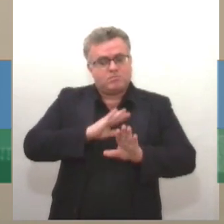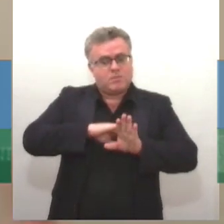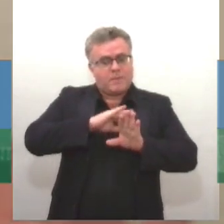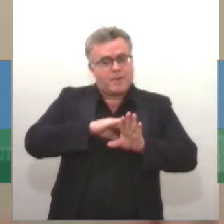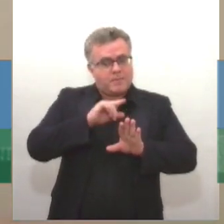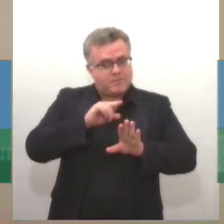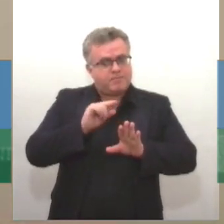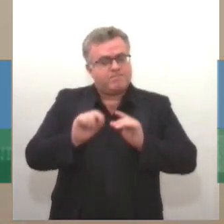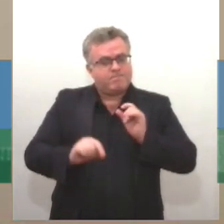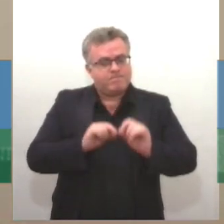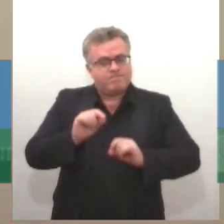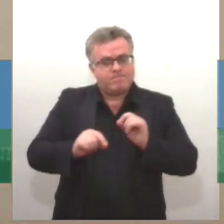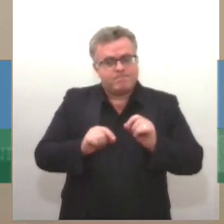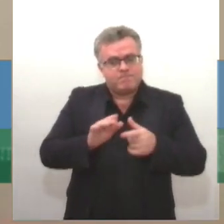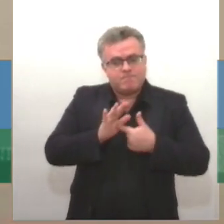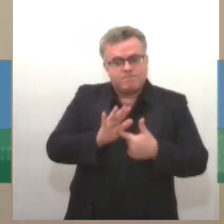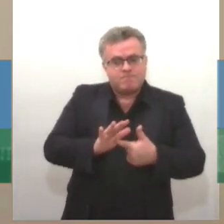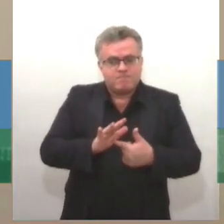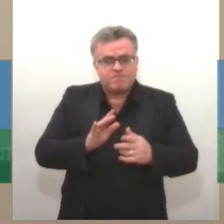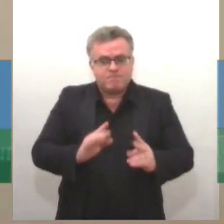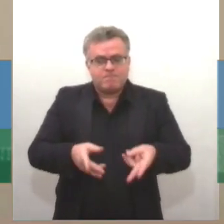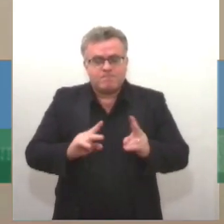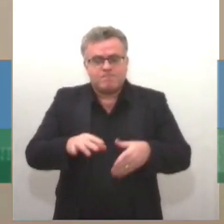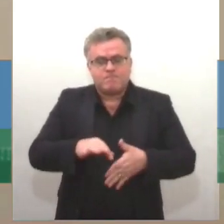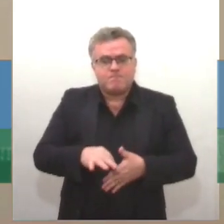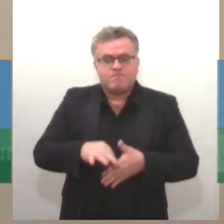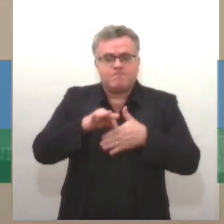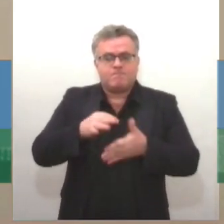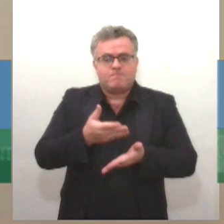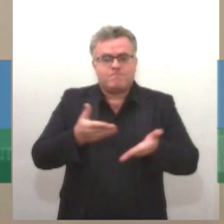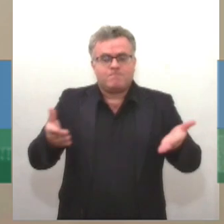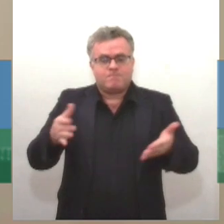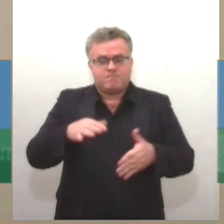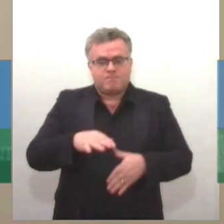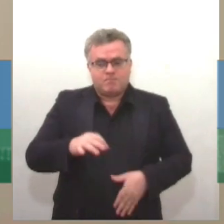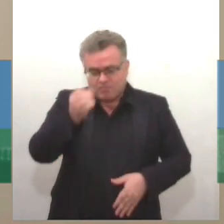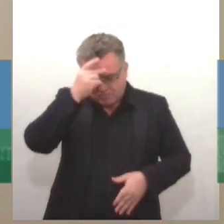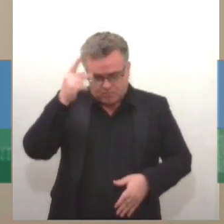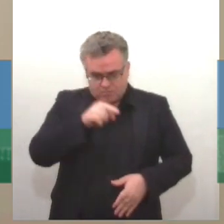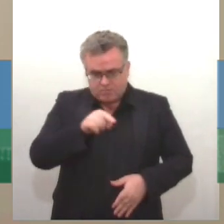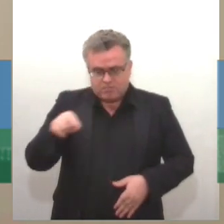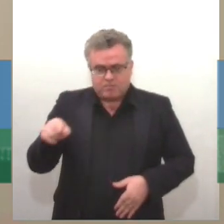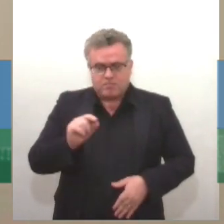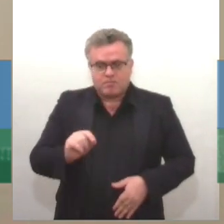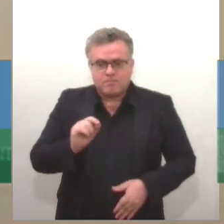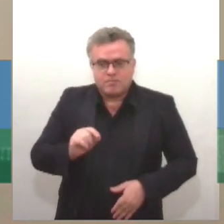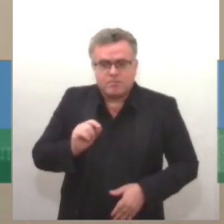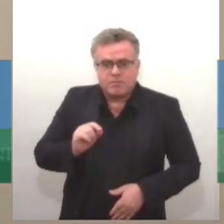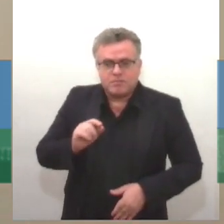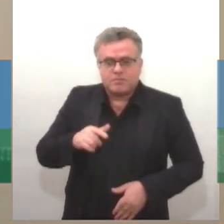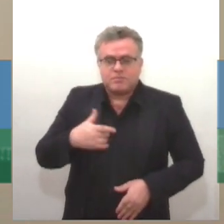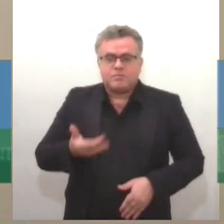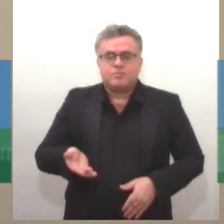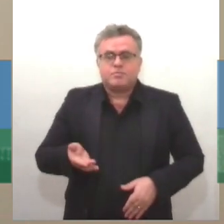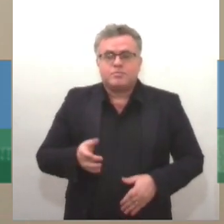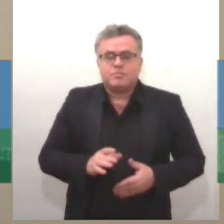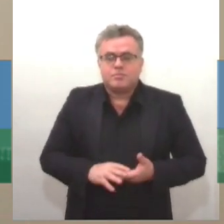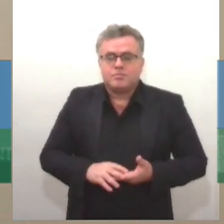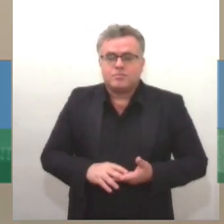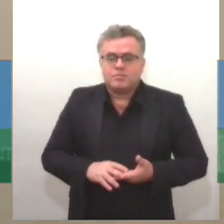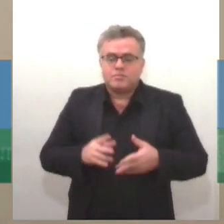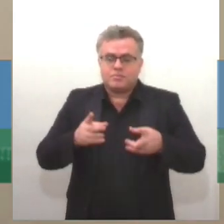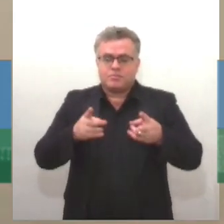sinalizar para as lideranças, os prefeitos e demais lideranças municipais, me parece ser mais